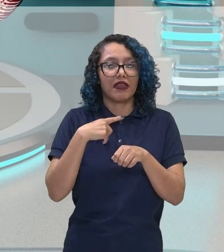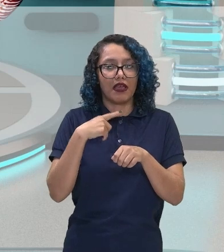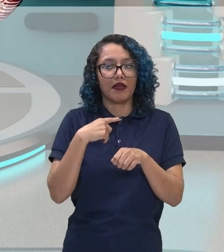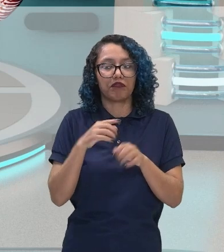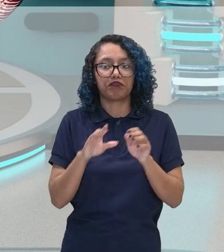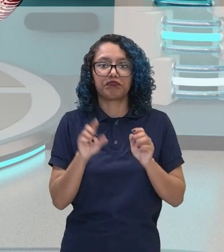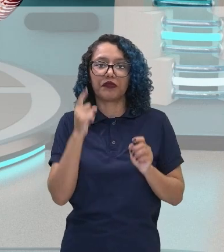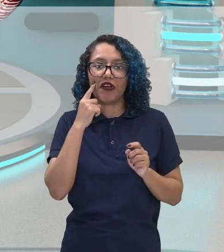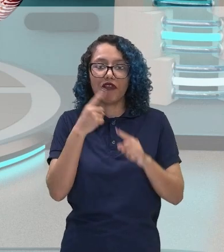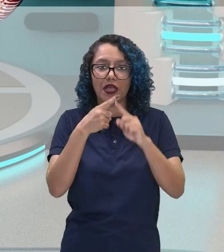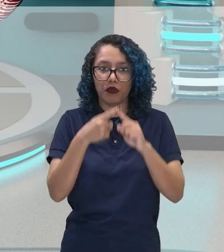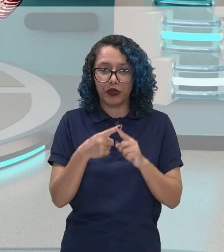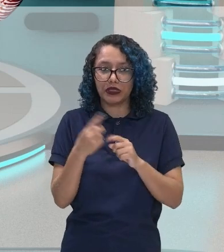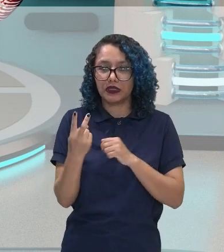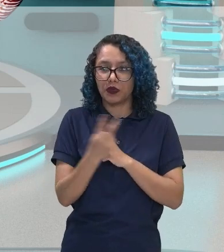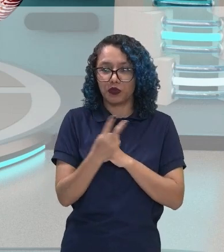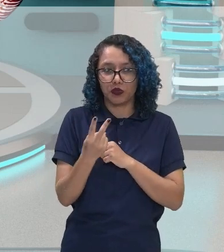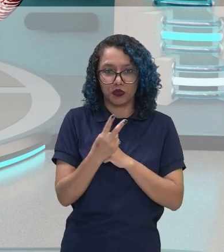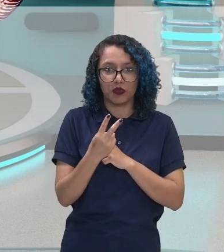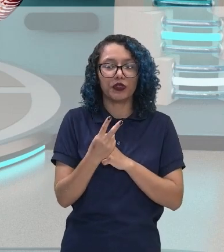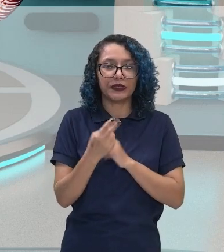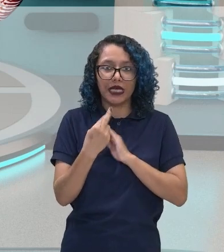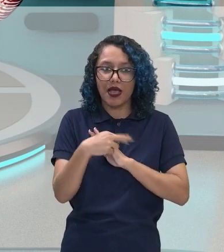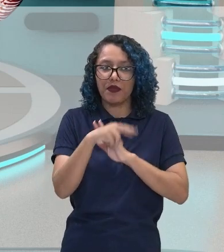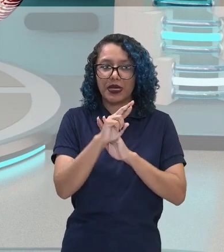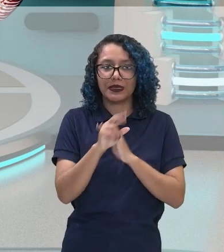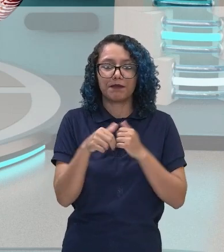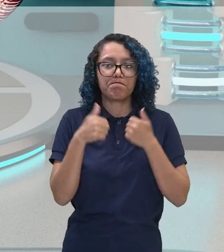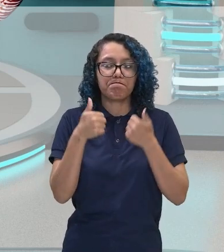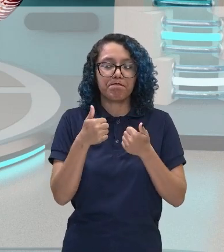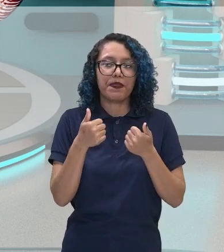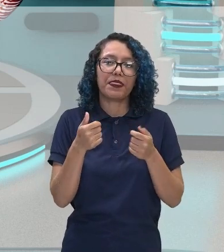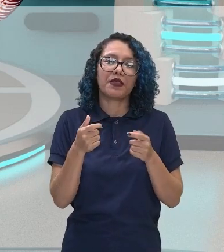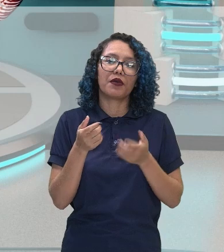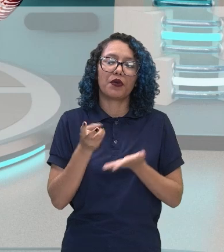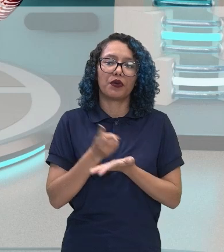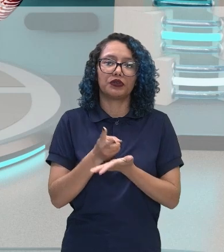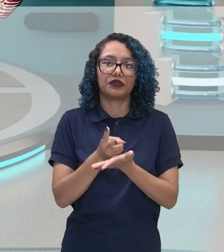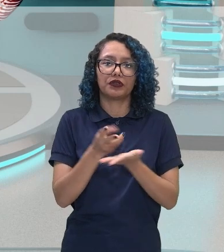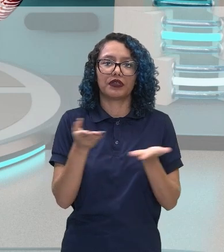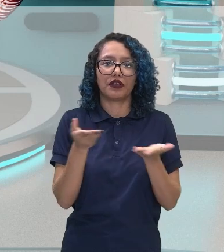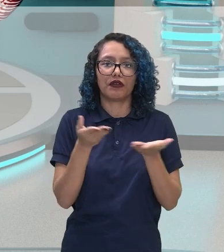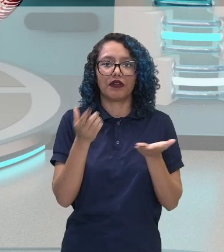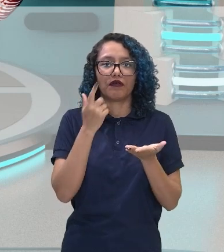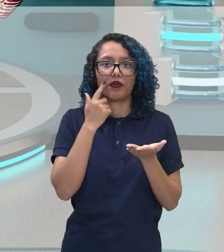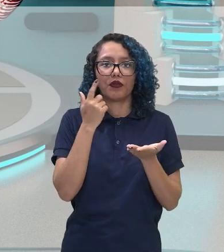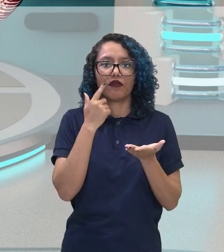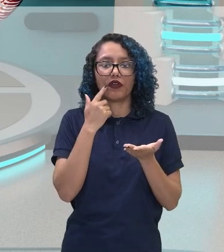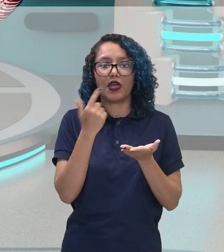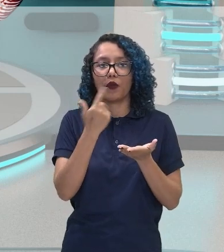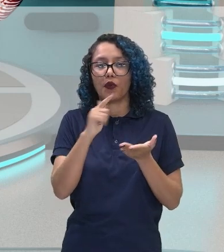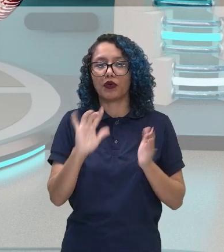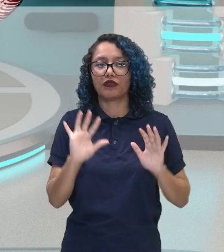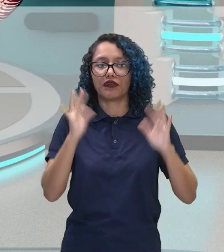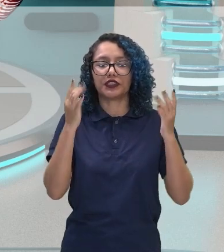esses dois peixes, certo? E aí, falando também, né, de mais um festival, nós vamos